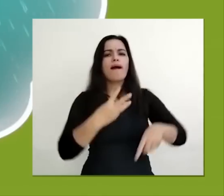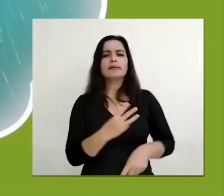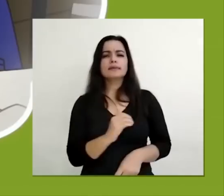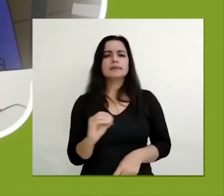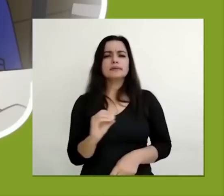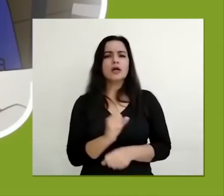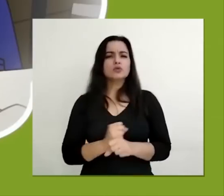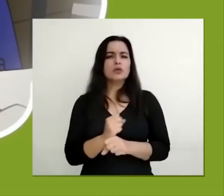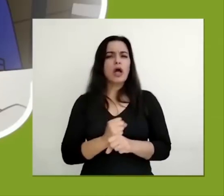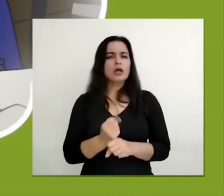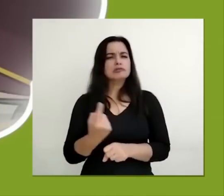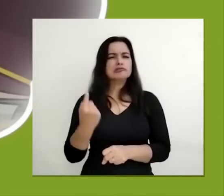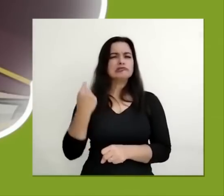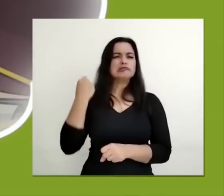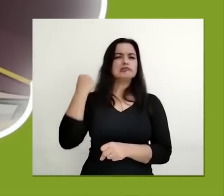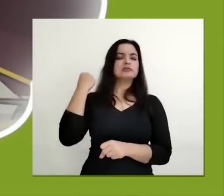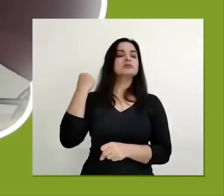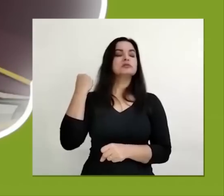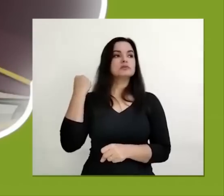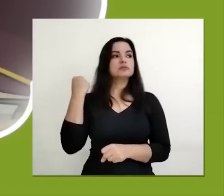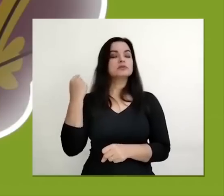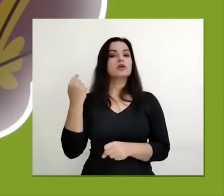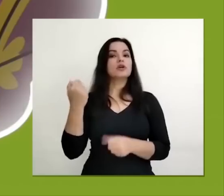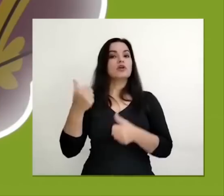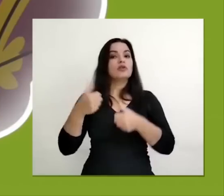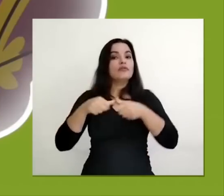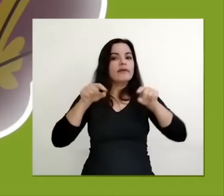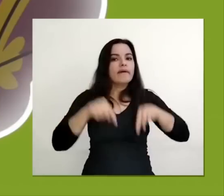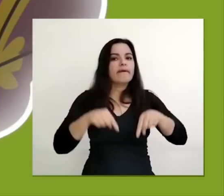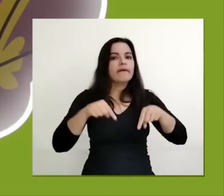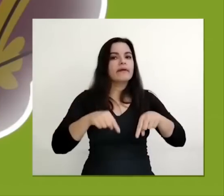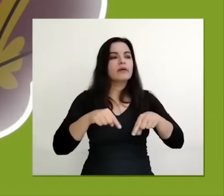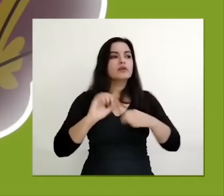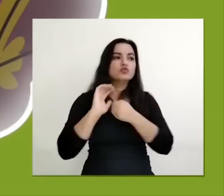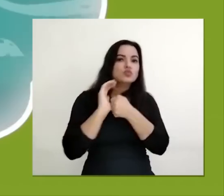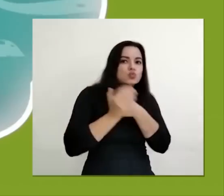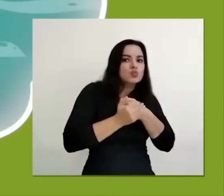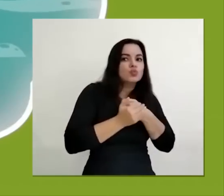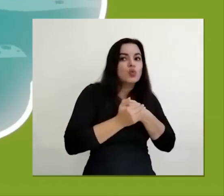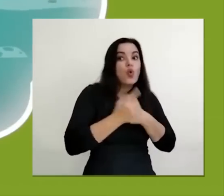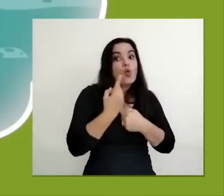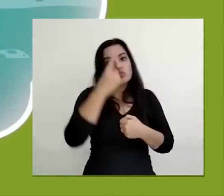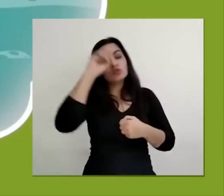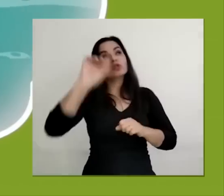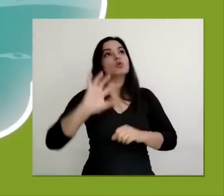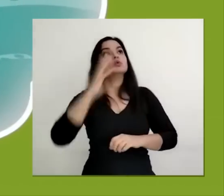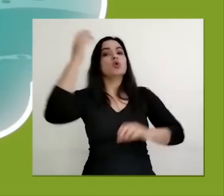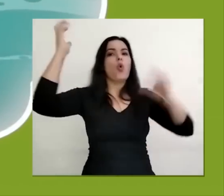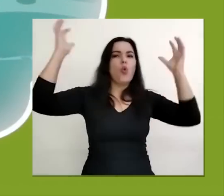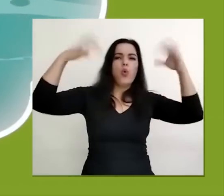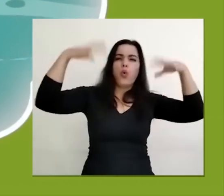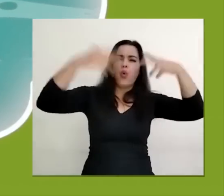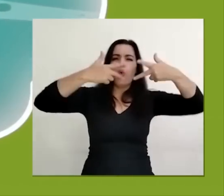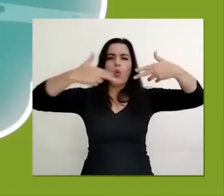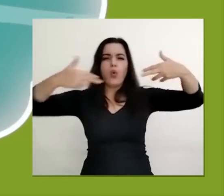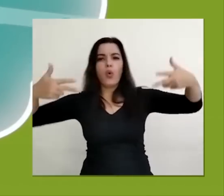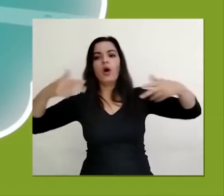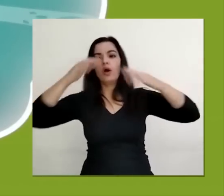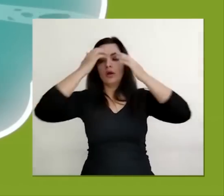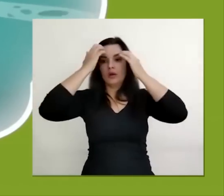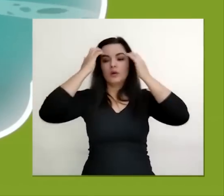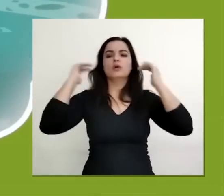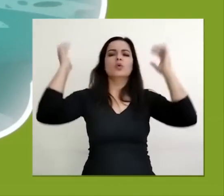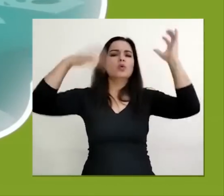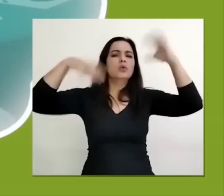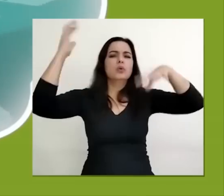anos. Um dia, eles enfrentaram uma forte tempestade. Os piratas tiveram de abandonar o navio